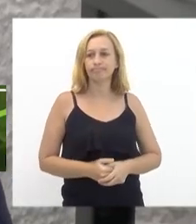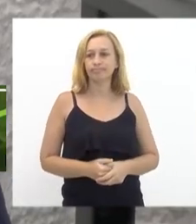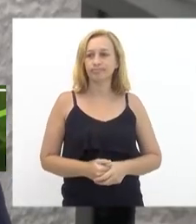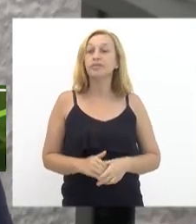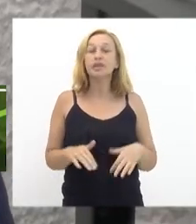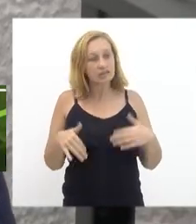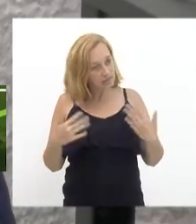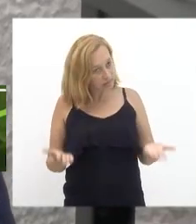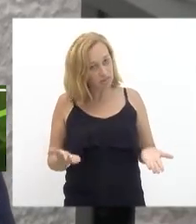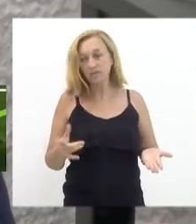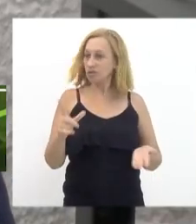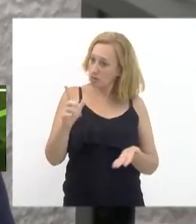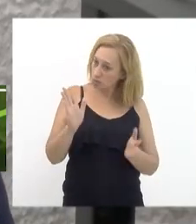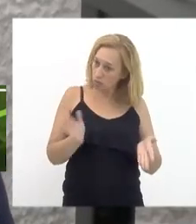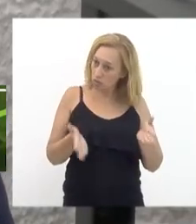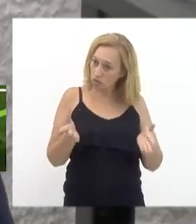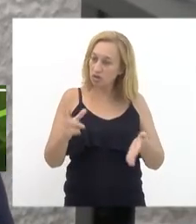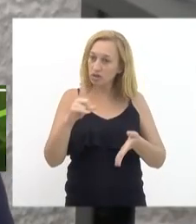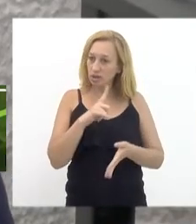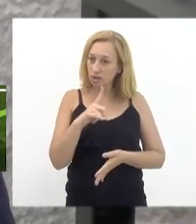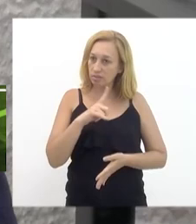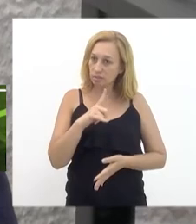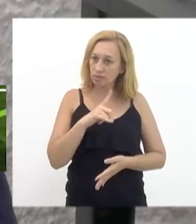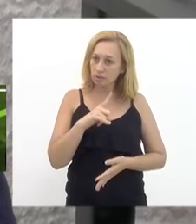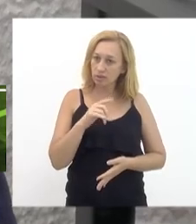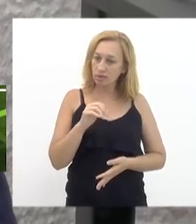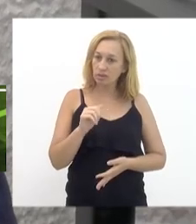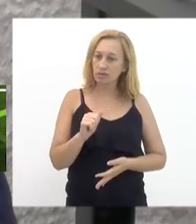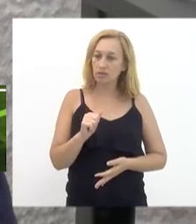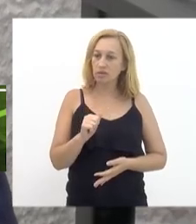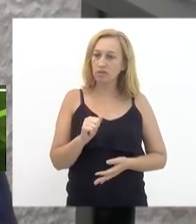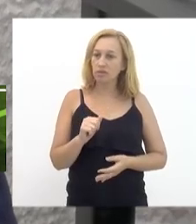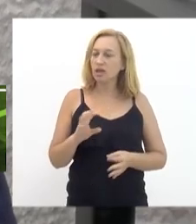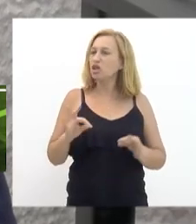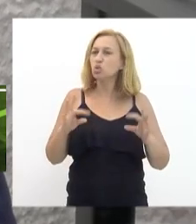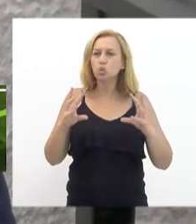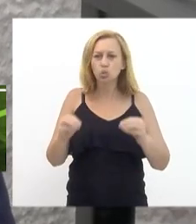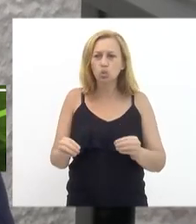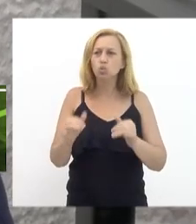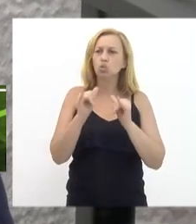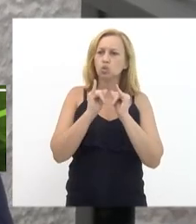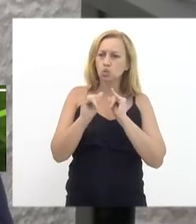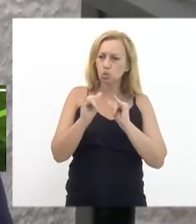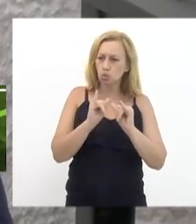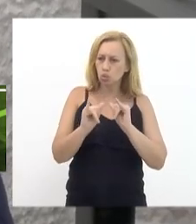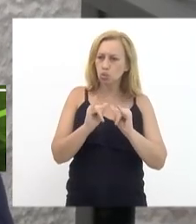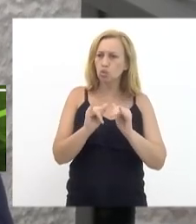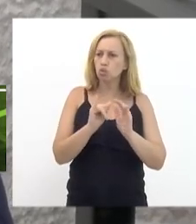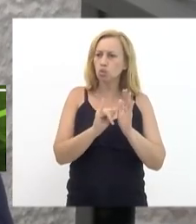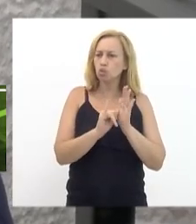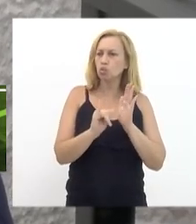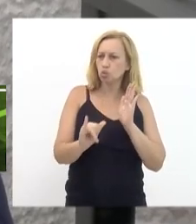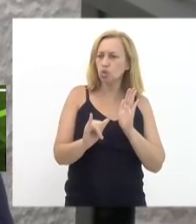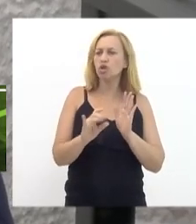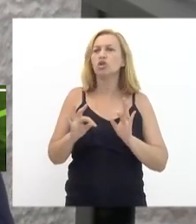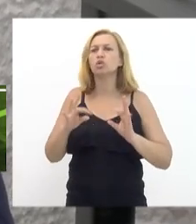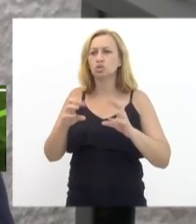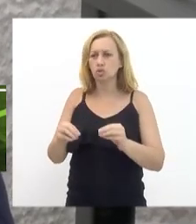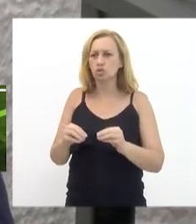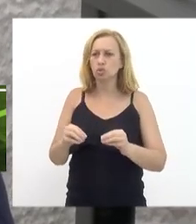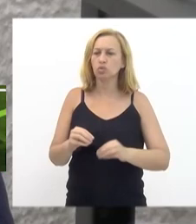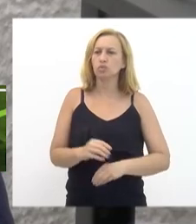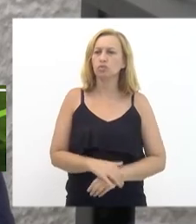bom então nós temos hoje um acervo tá sujo você tá tudo publicado direitinho né É A